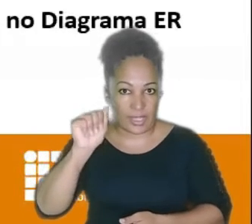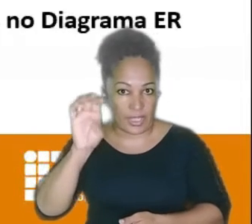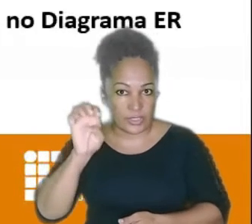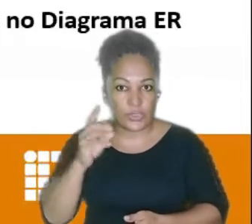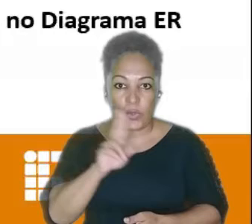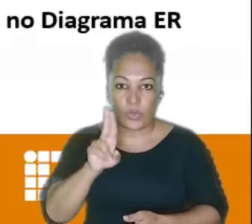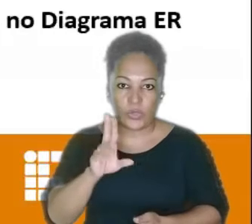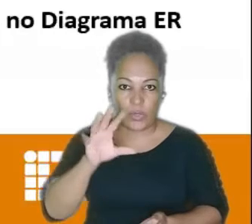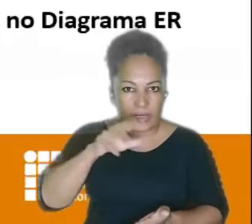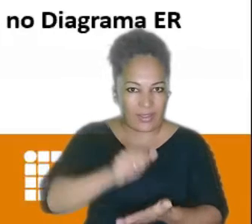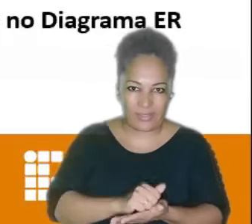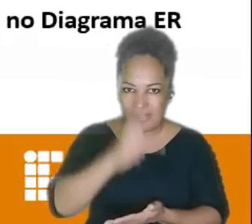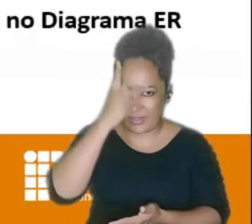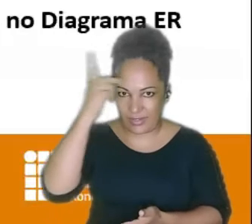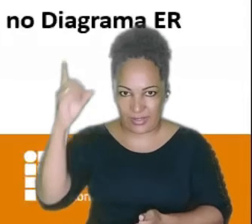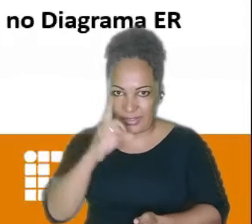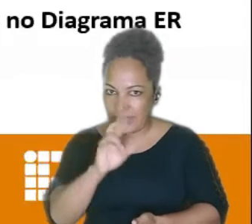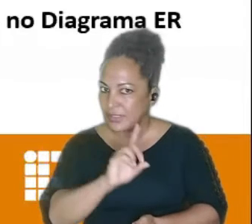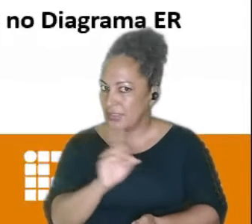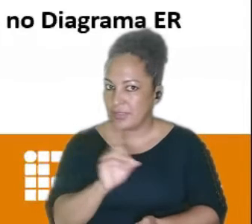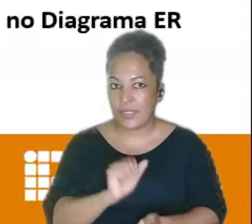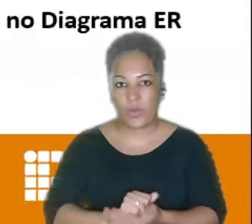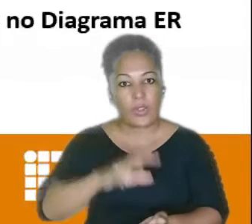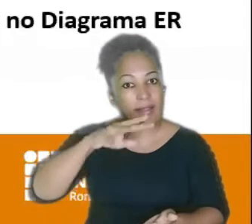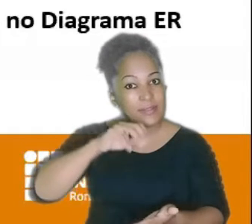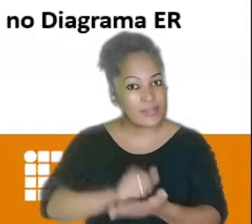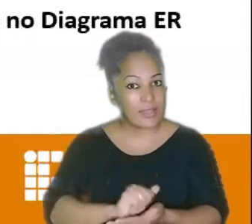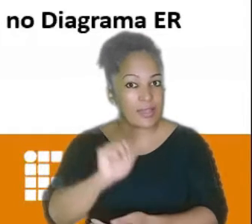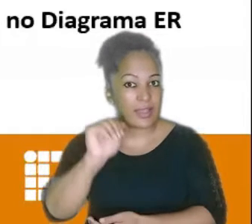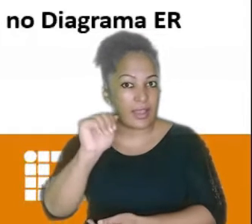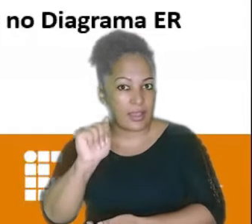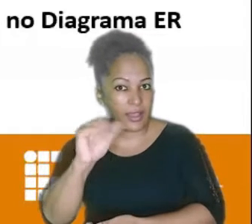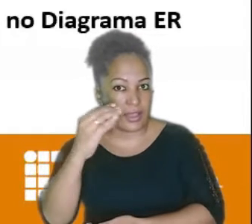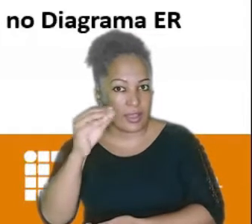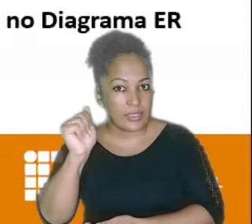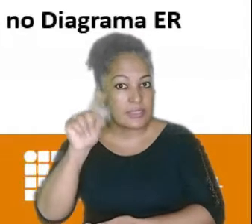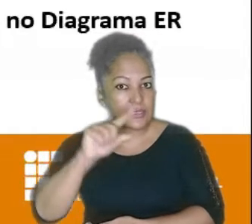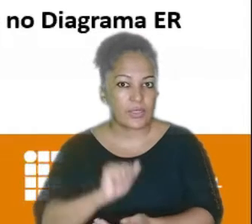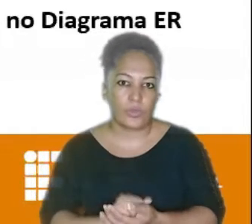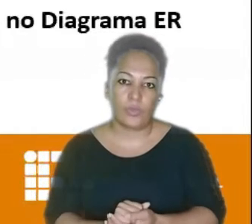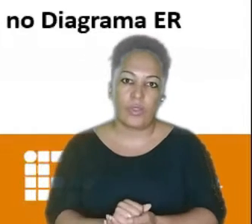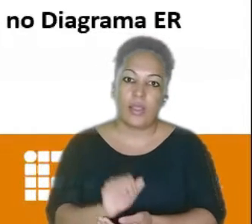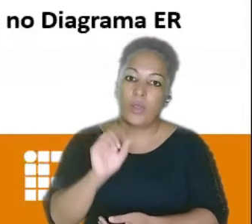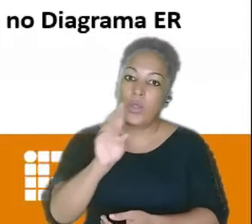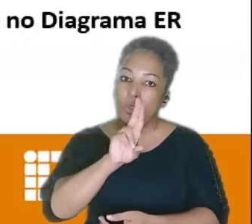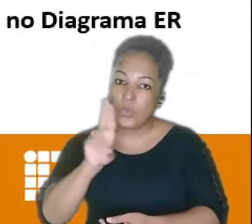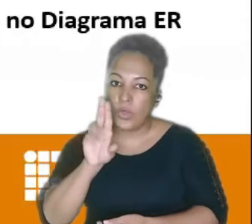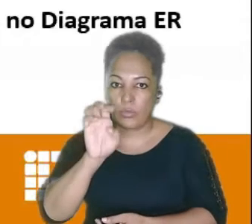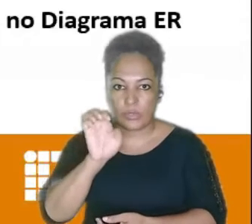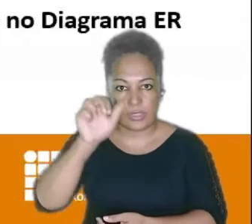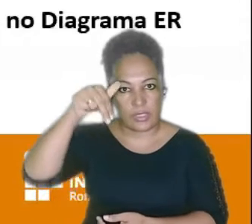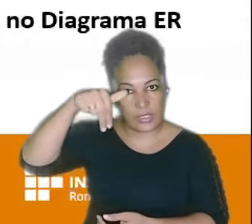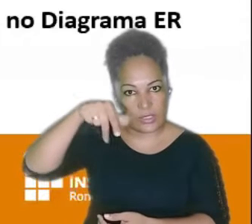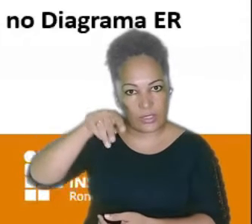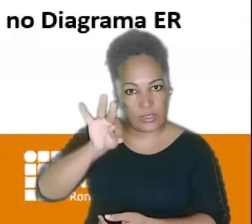nome cadastrar cliente. Cadastrar cliente, cadastrar é a ação. A entidade, o nome